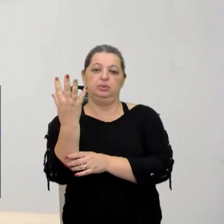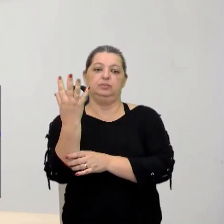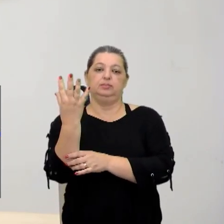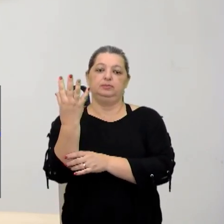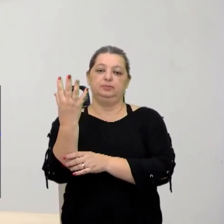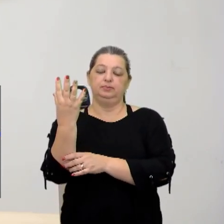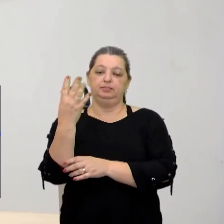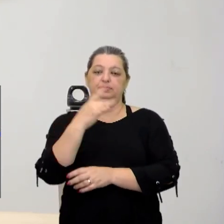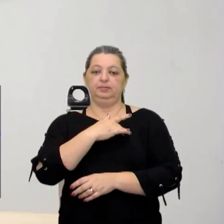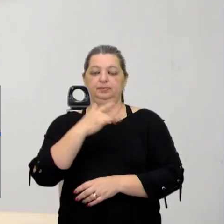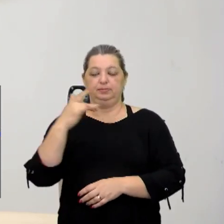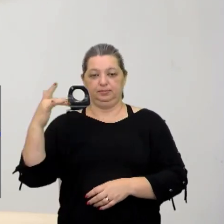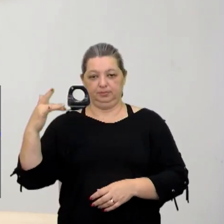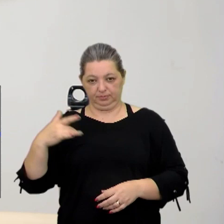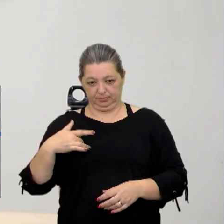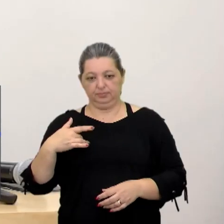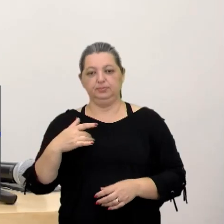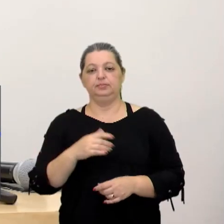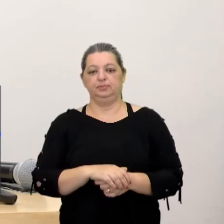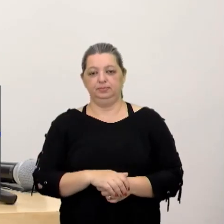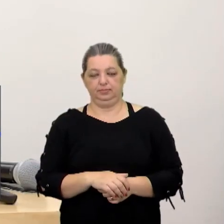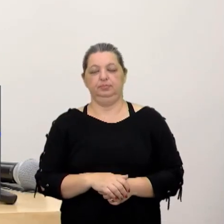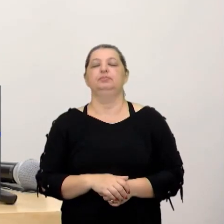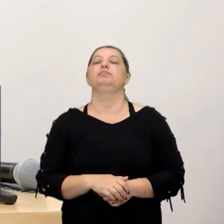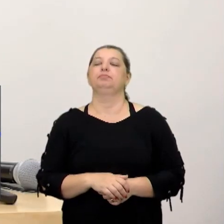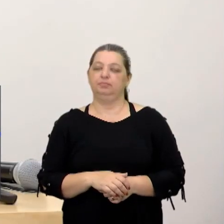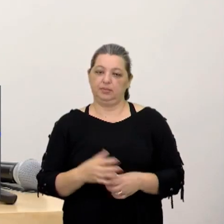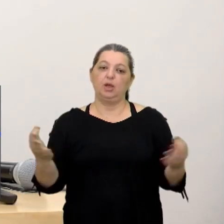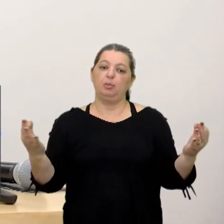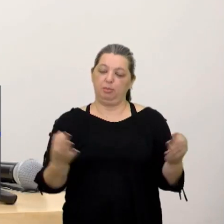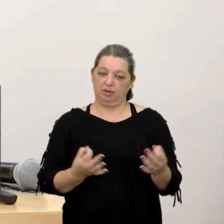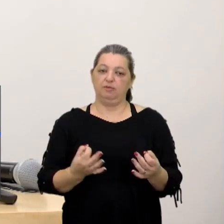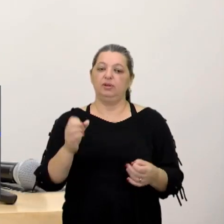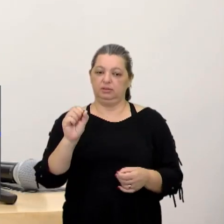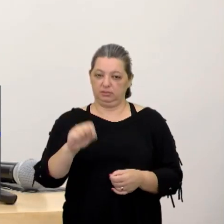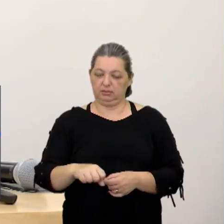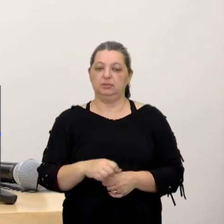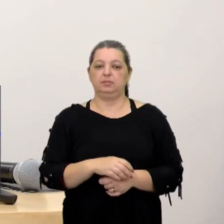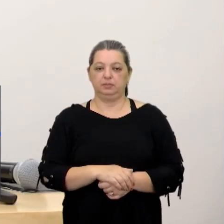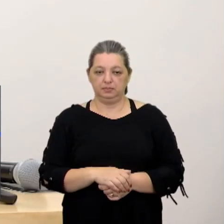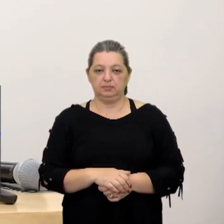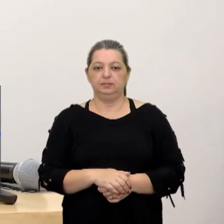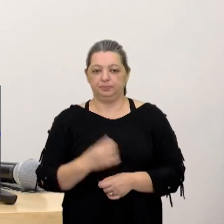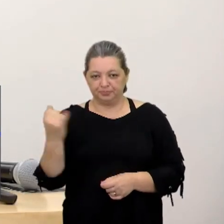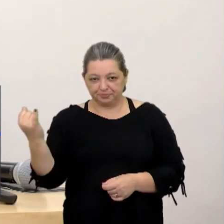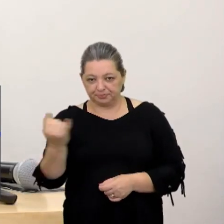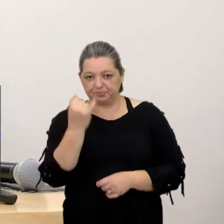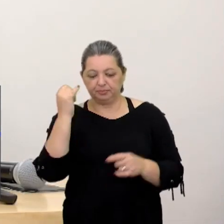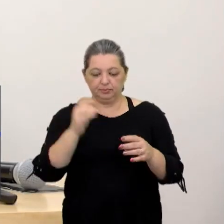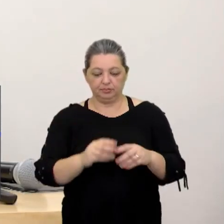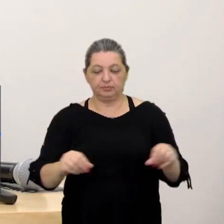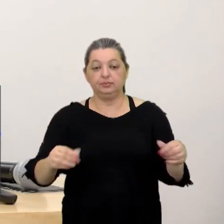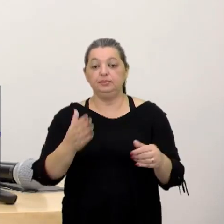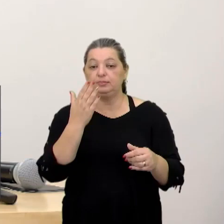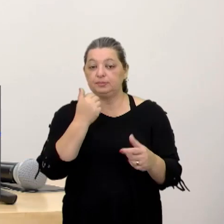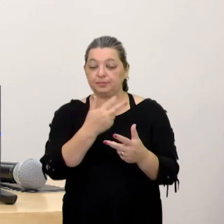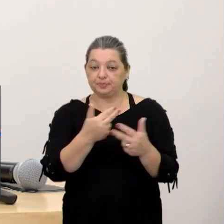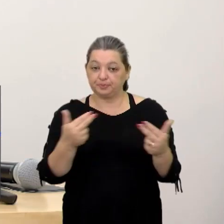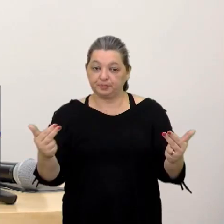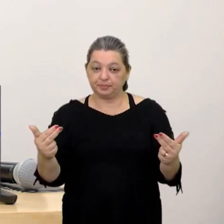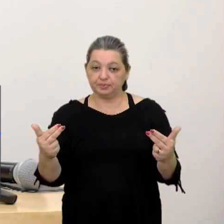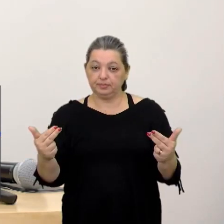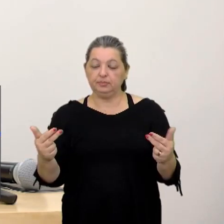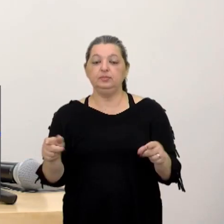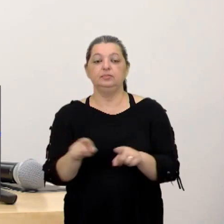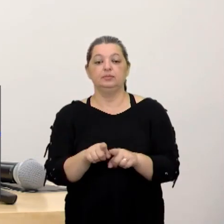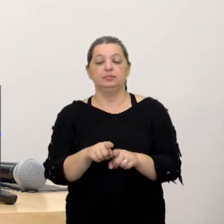mais saudáveis. Perfeito, é isso aí, tá certo. Então, a importância do solo é isso, né? Para o alimento, né?